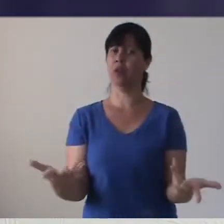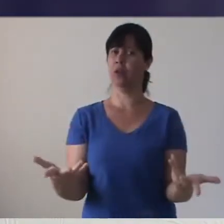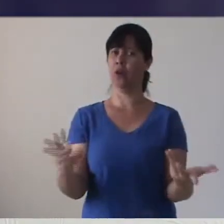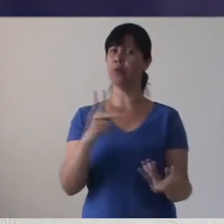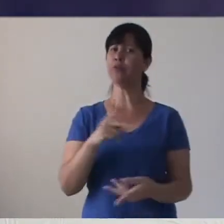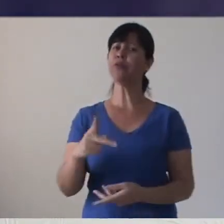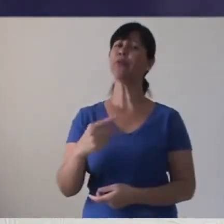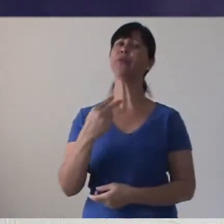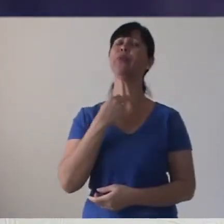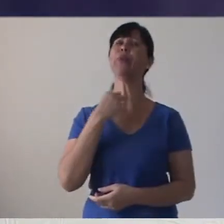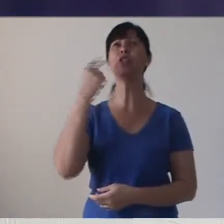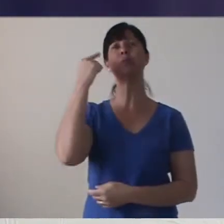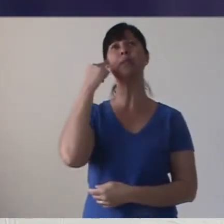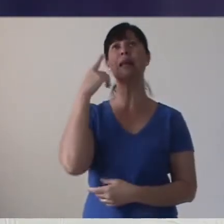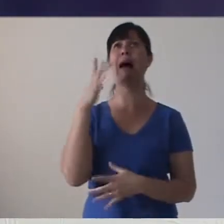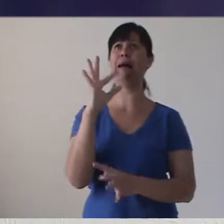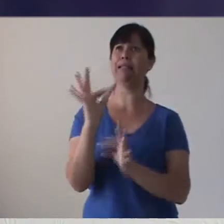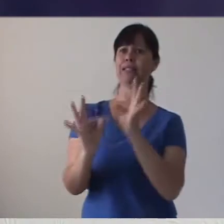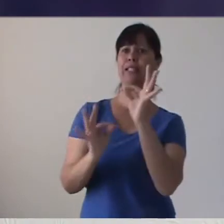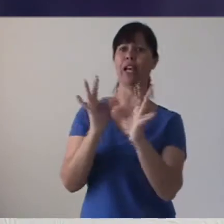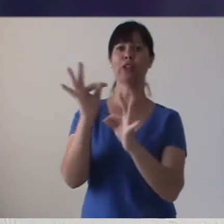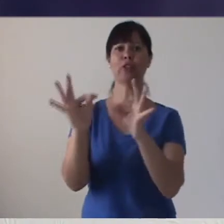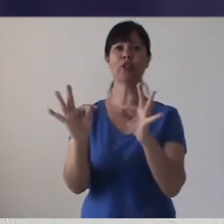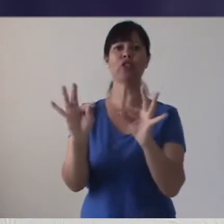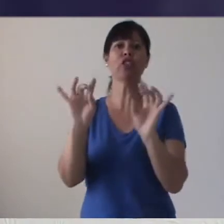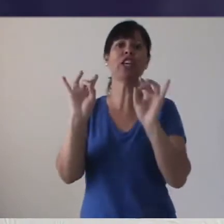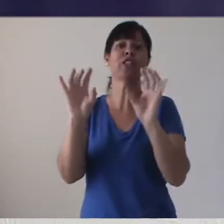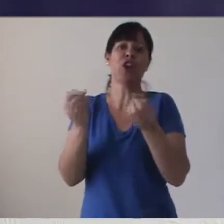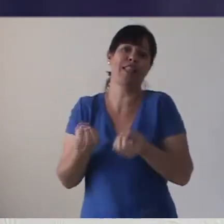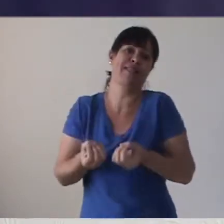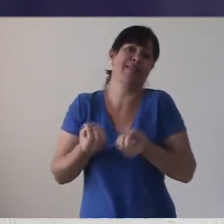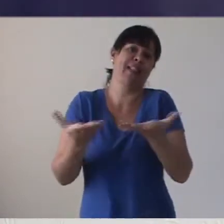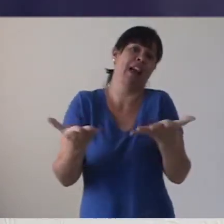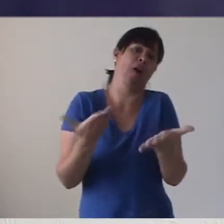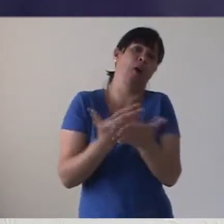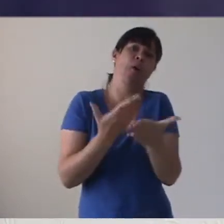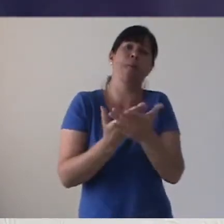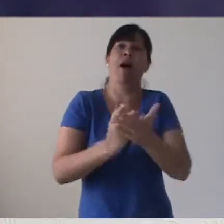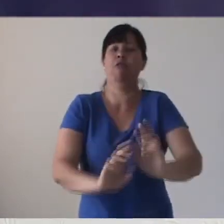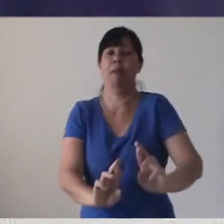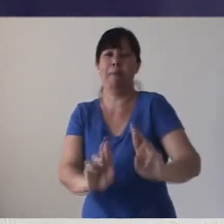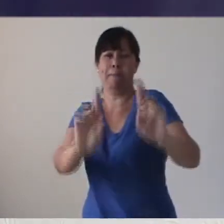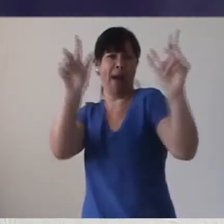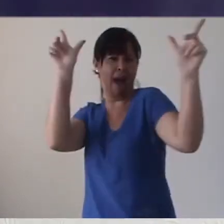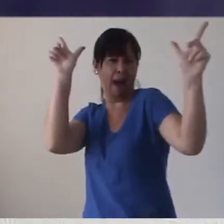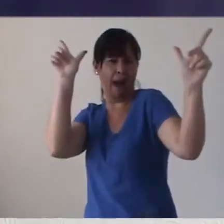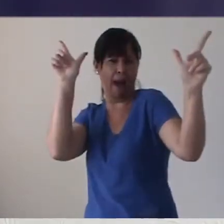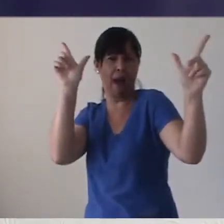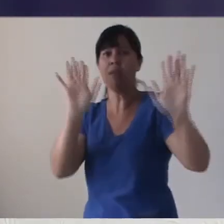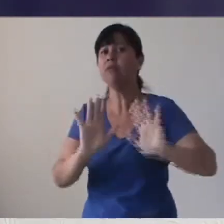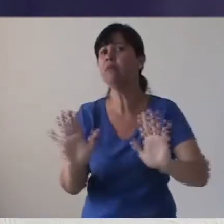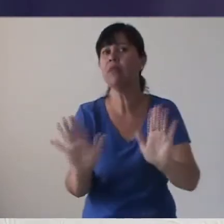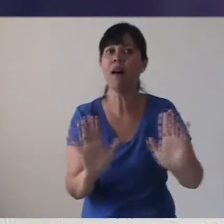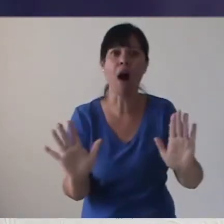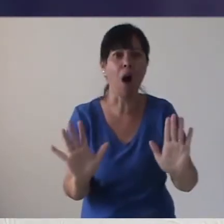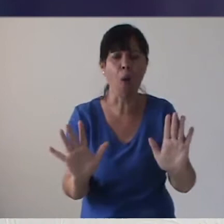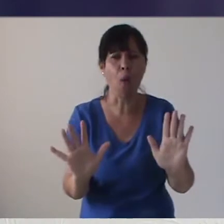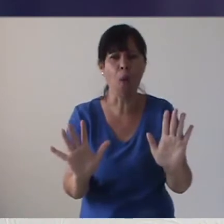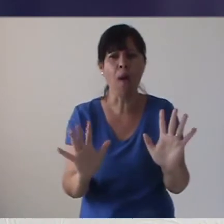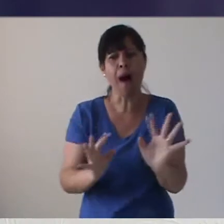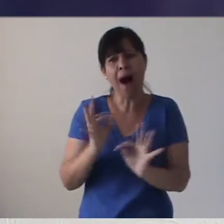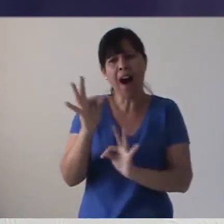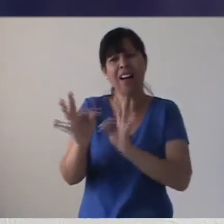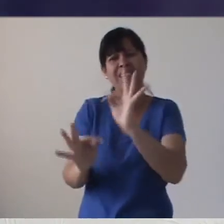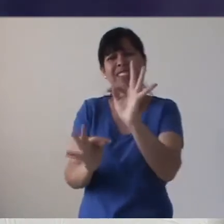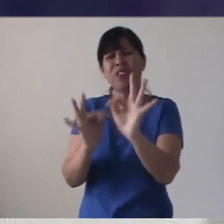o uso da tecnologia é simplesmente dar uma aula pirotécnica. Tá? A tecnologia, ela